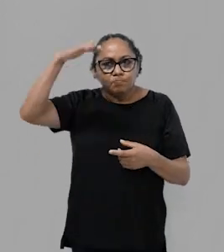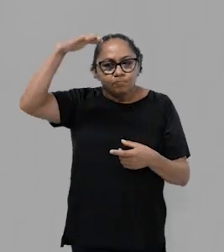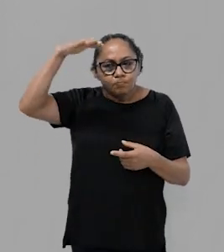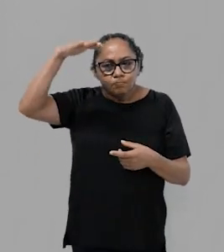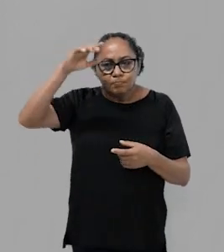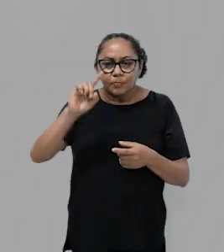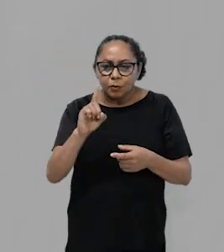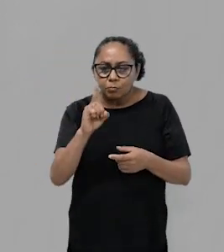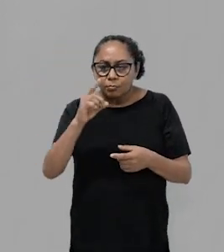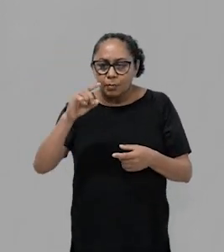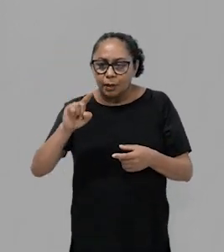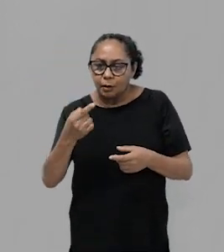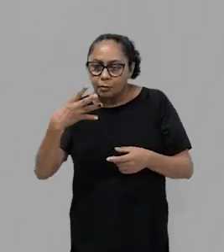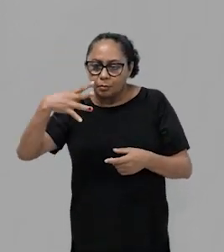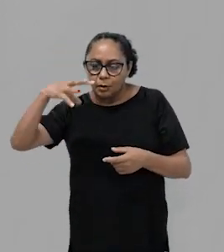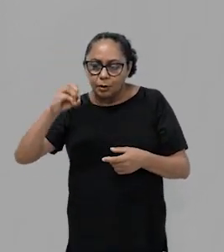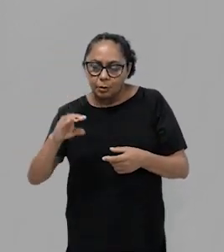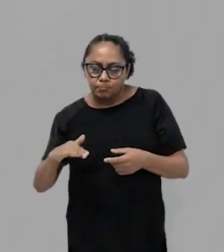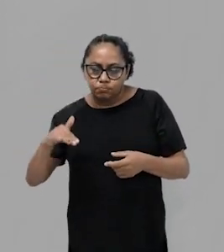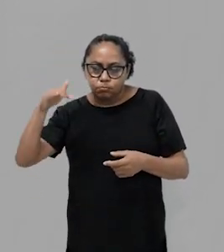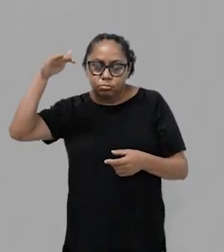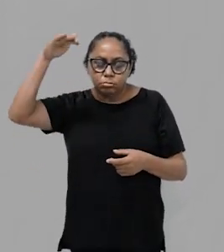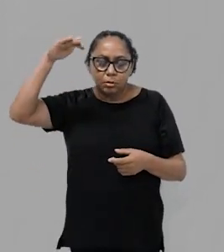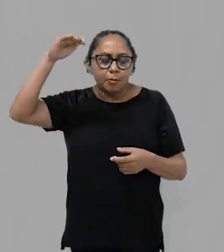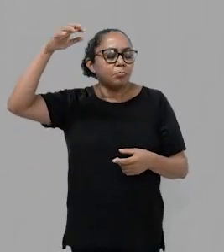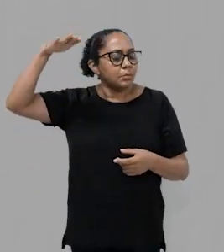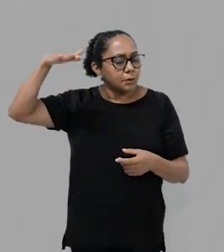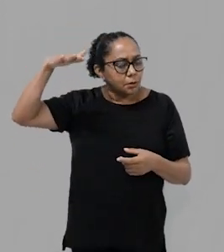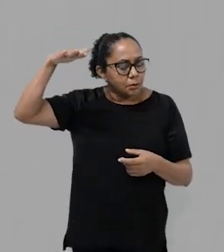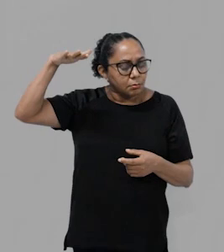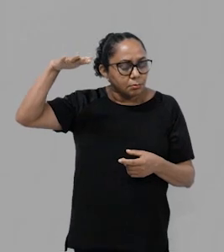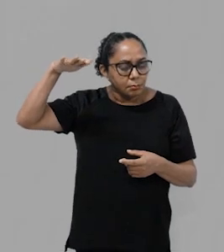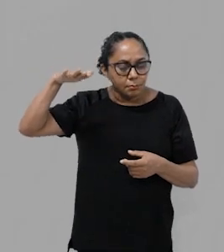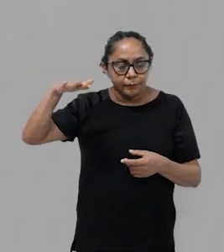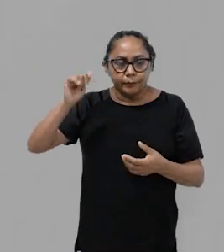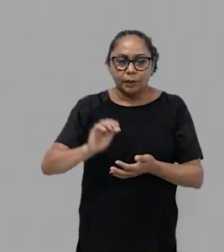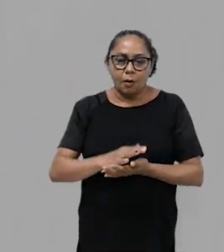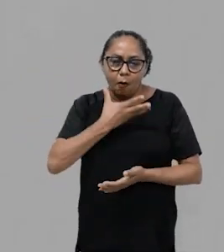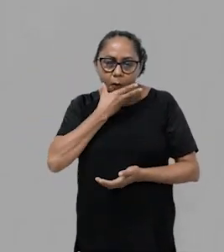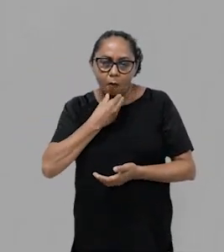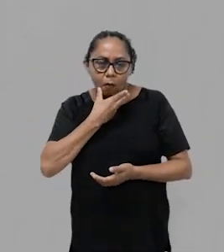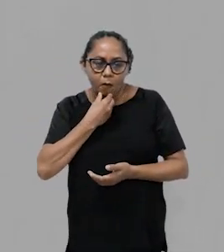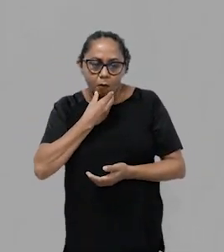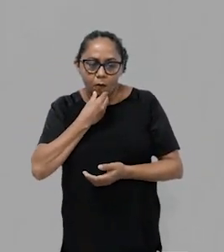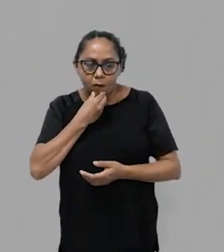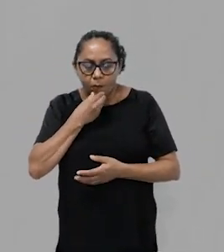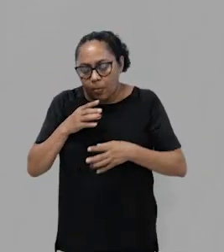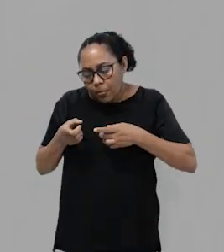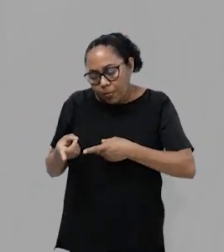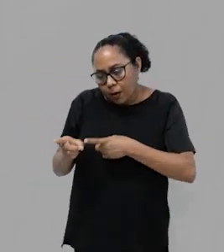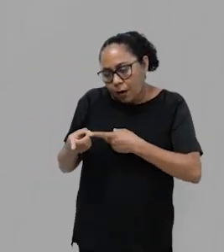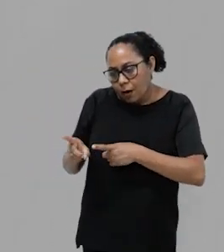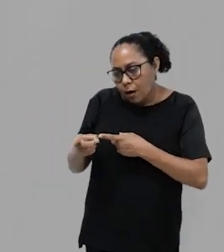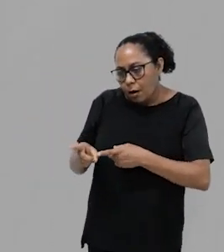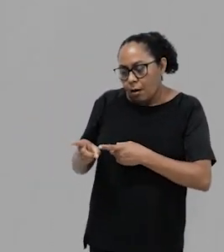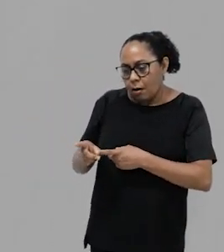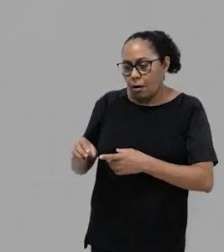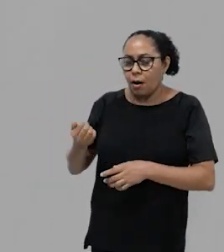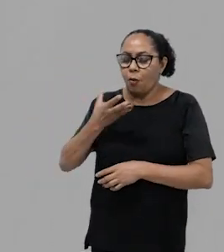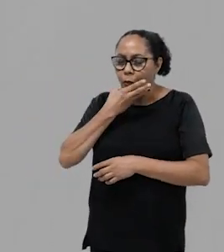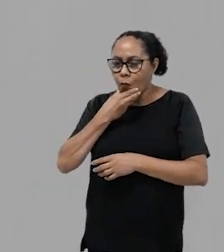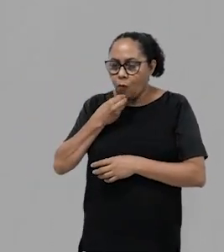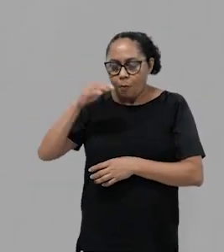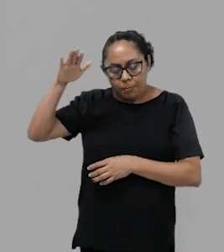aí tudo bem. Mas para os padrões da época, né, ele era ridicularizado. Até hoje, um homem com essa altura ainda sofre a